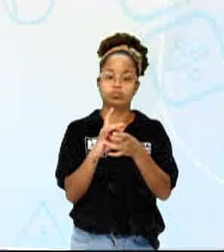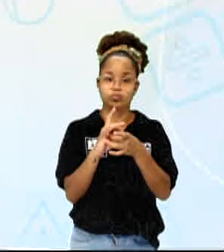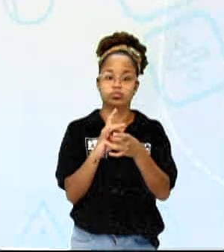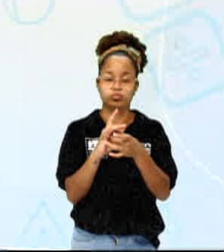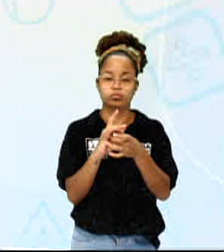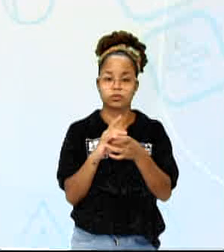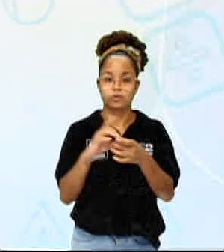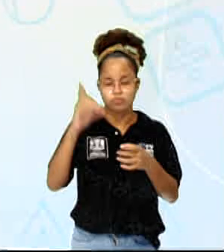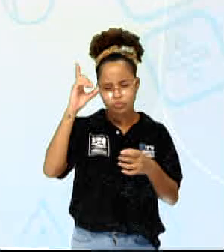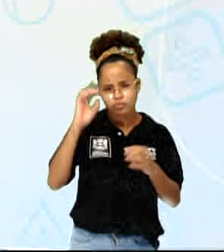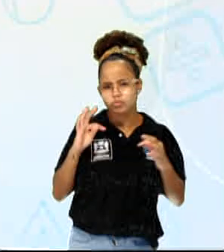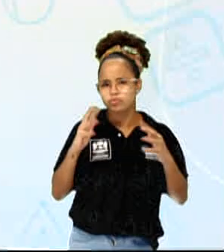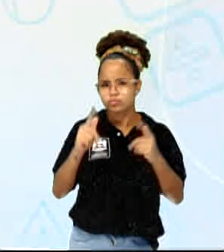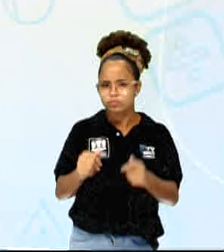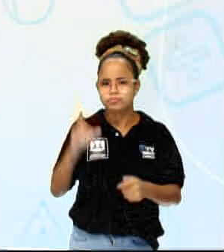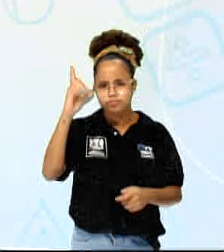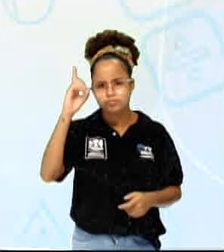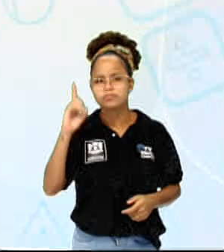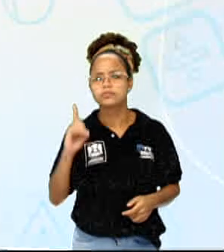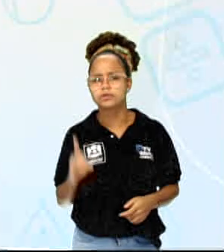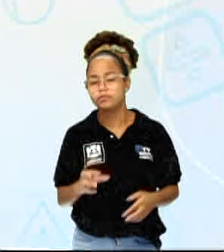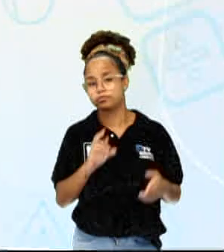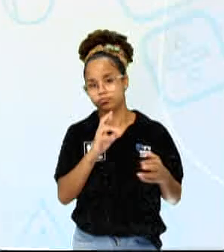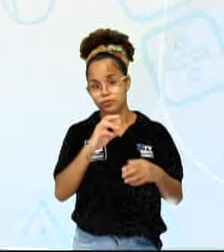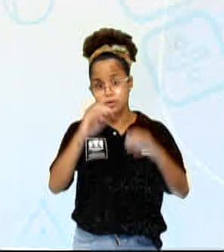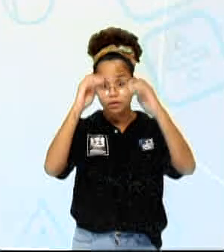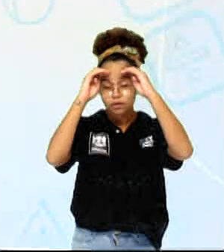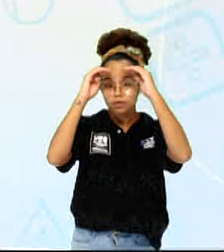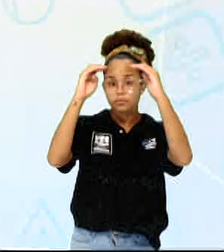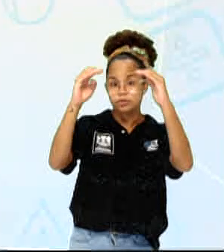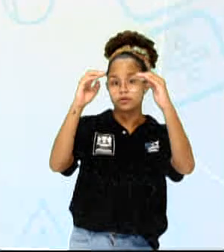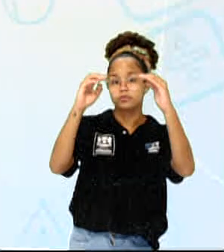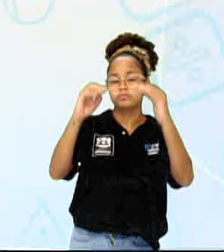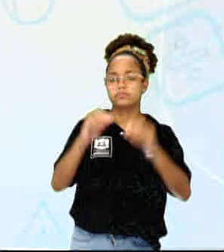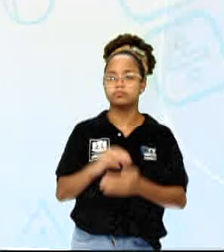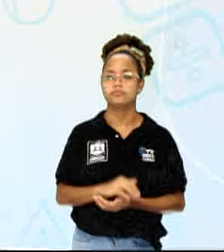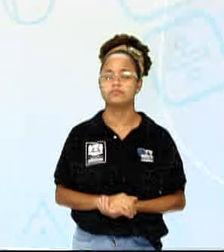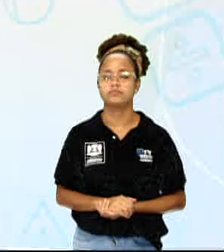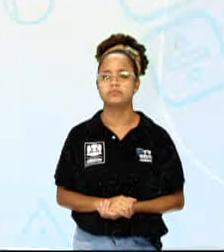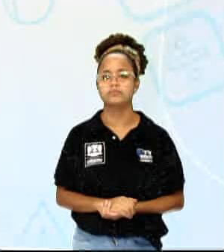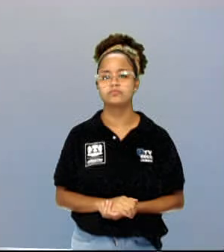esses direitos possam ser respeitados e colocados em prática.